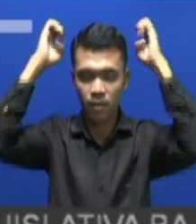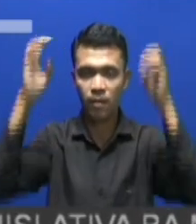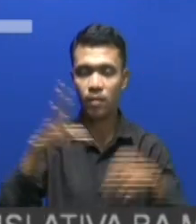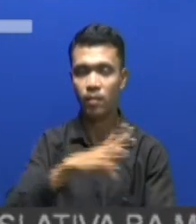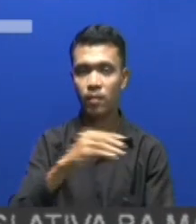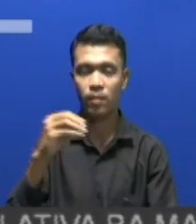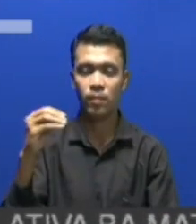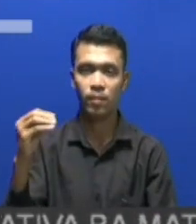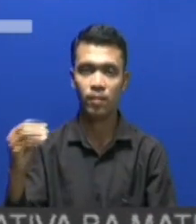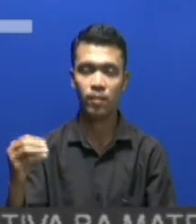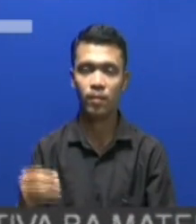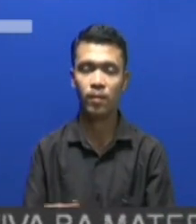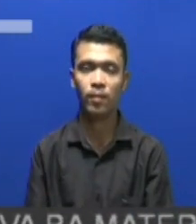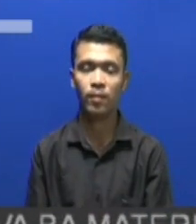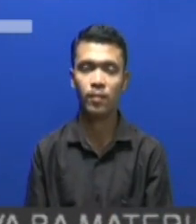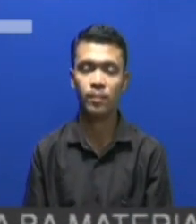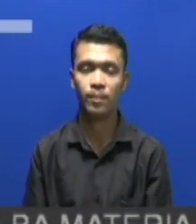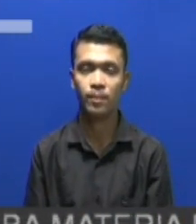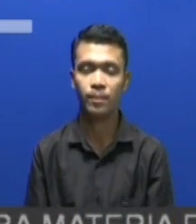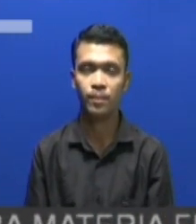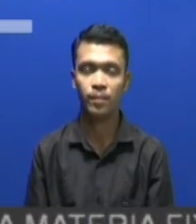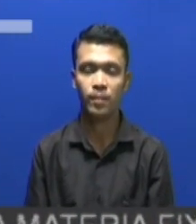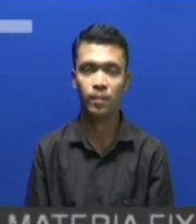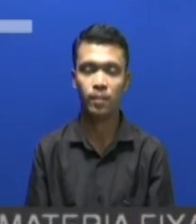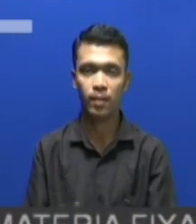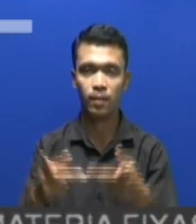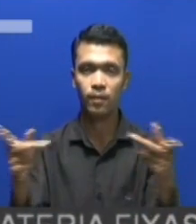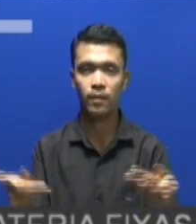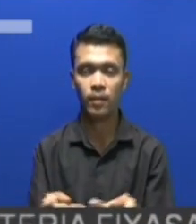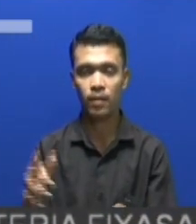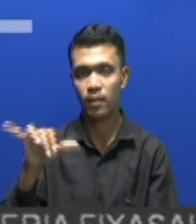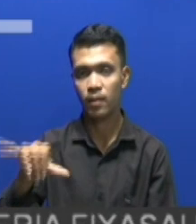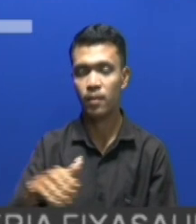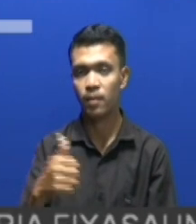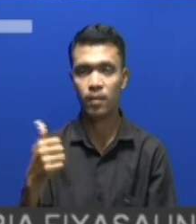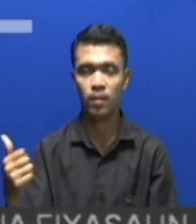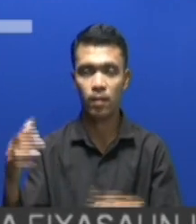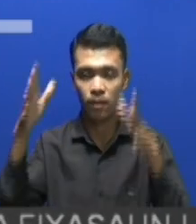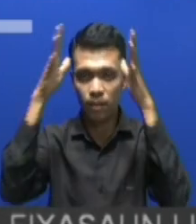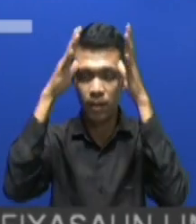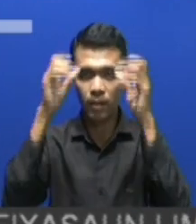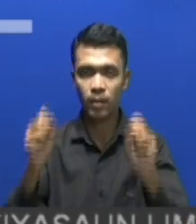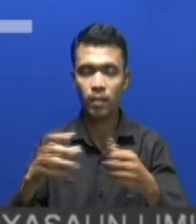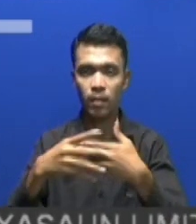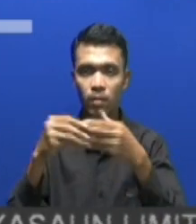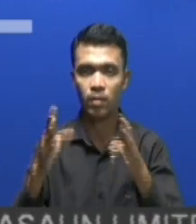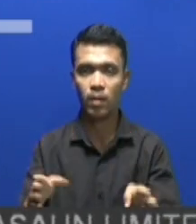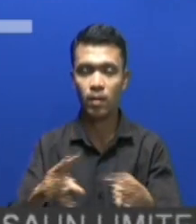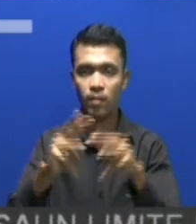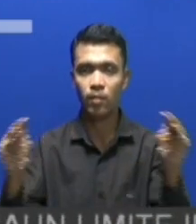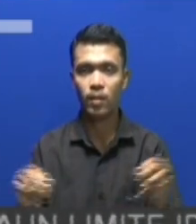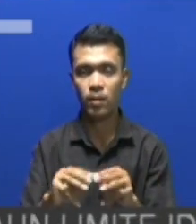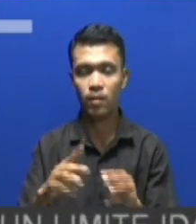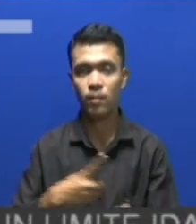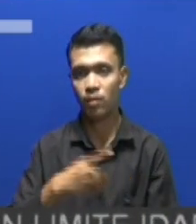ba reciclagem inian, não mos ba setor serciluk. Presidente Autoridade Município Dili Griorio